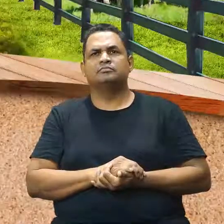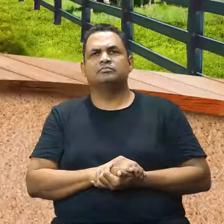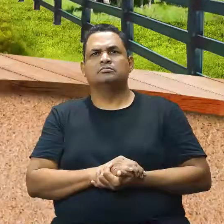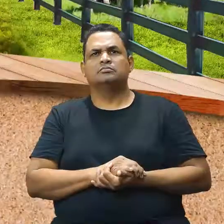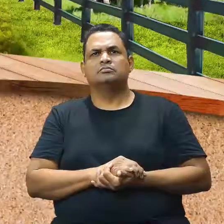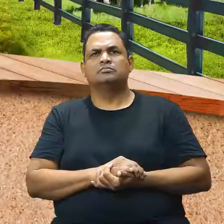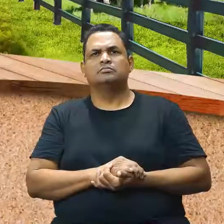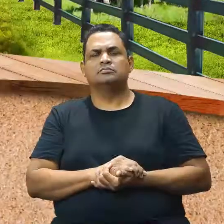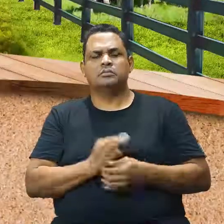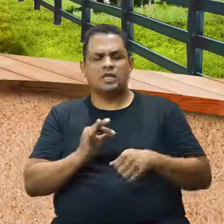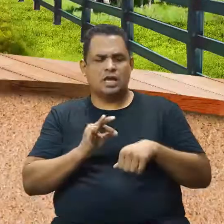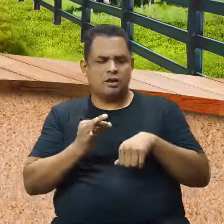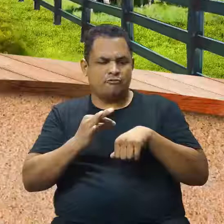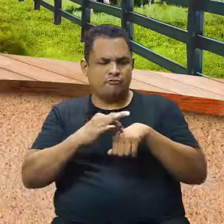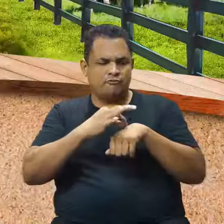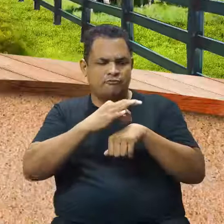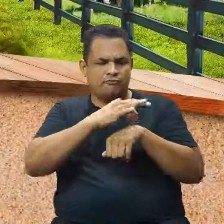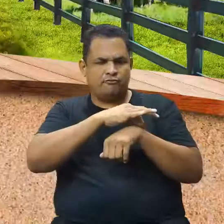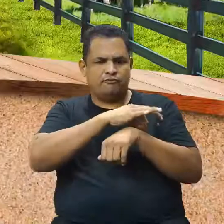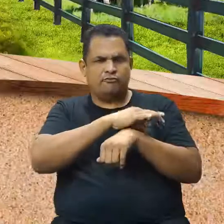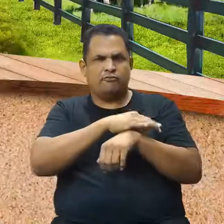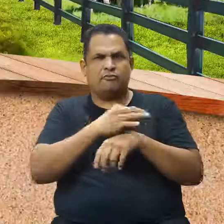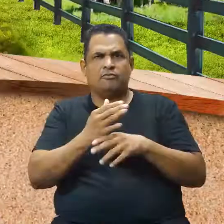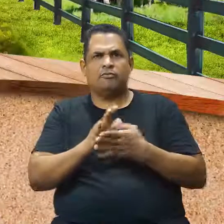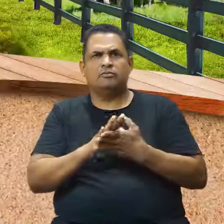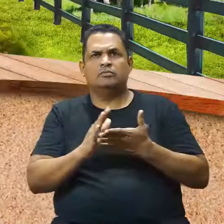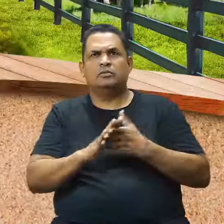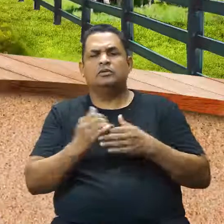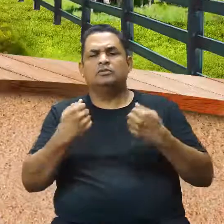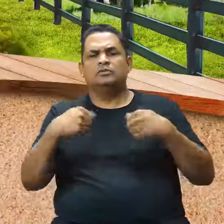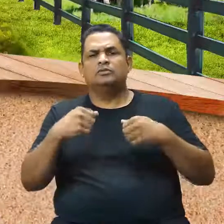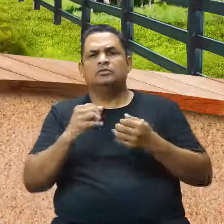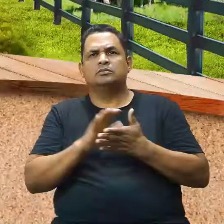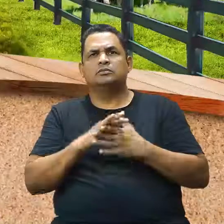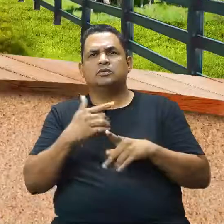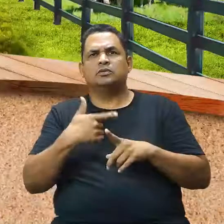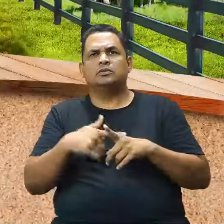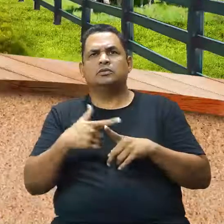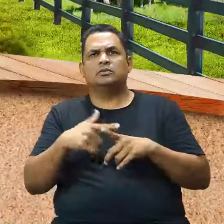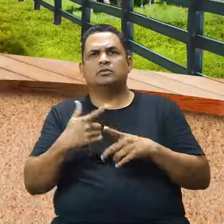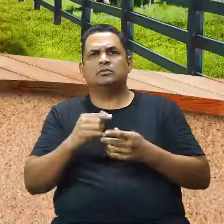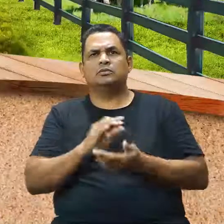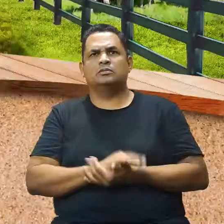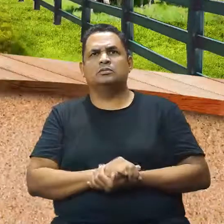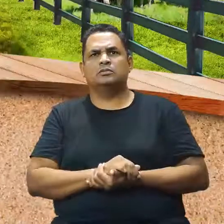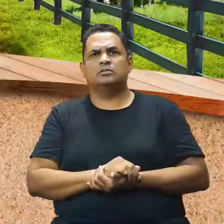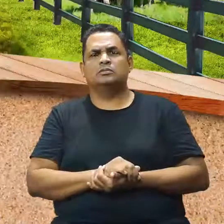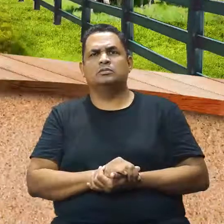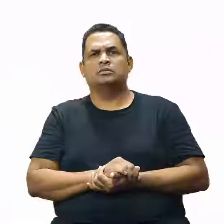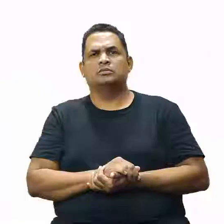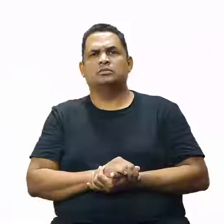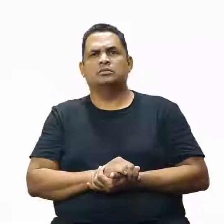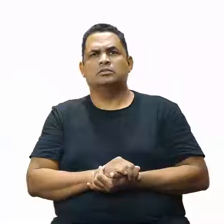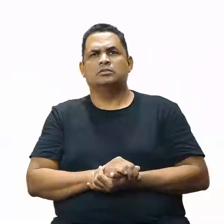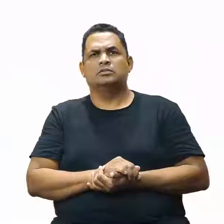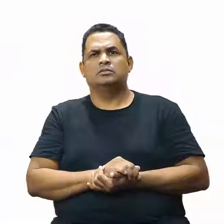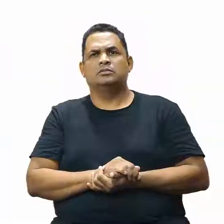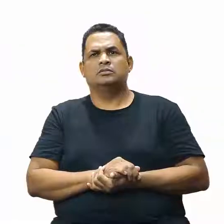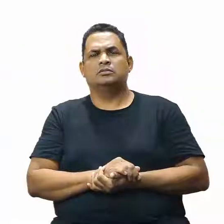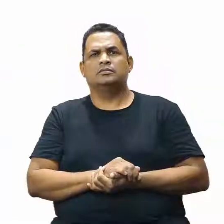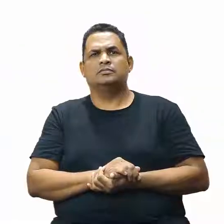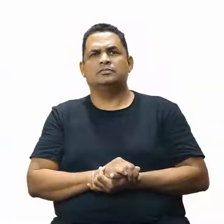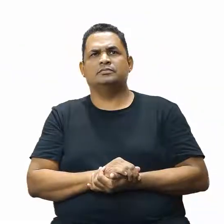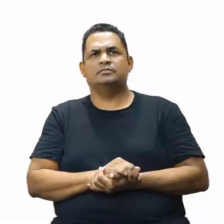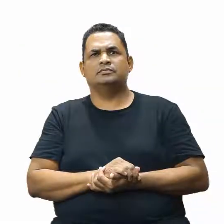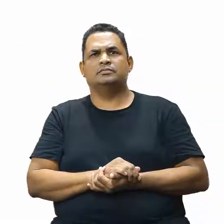A formiga, ela vai proporcionar um dano. Aumenta aqui para mim rapidinho, meu diretor. Olha